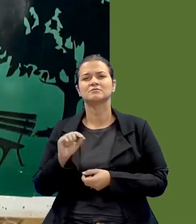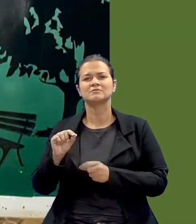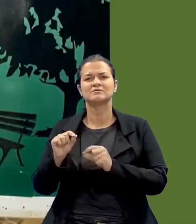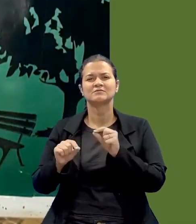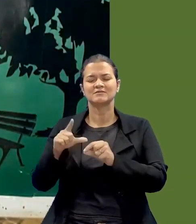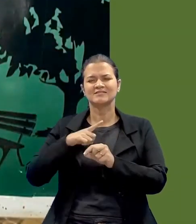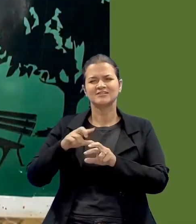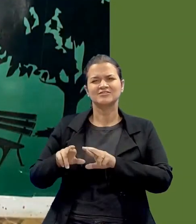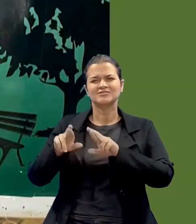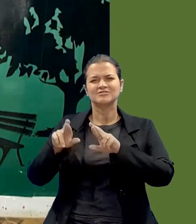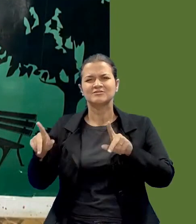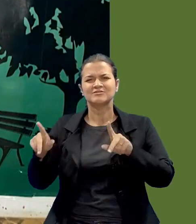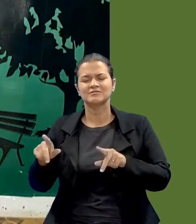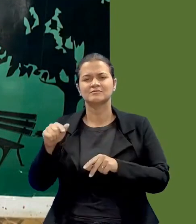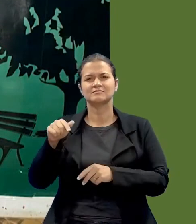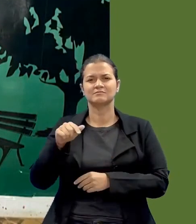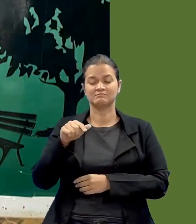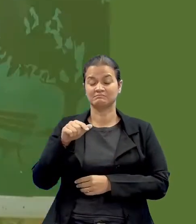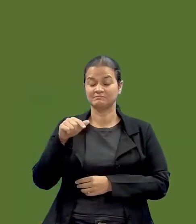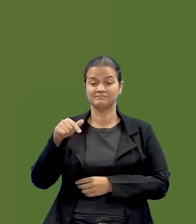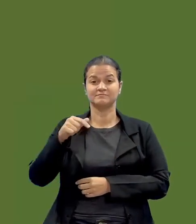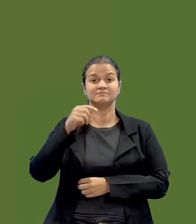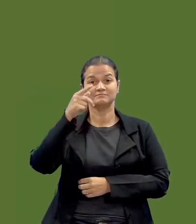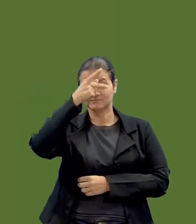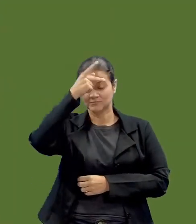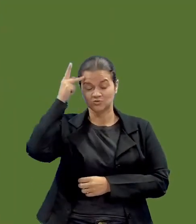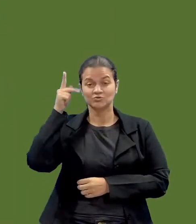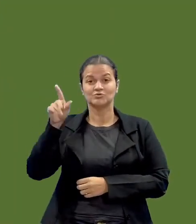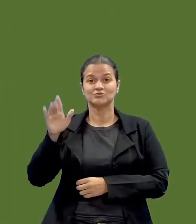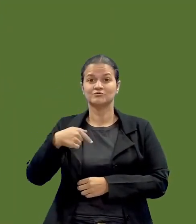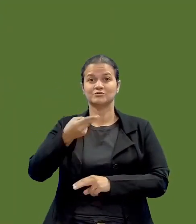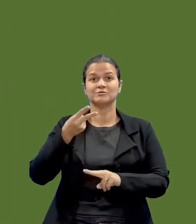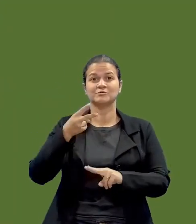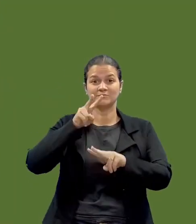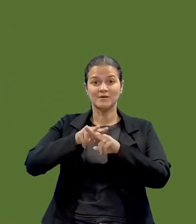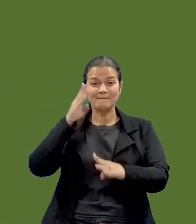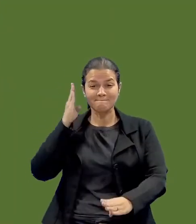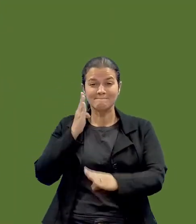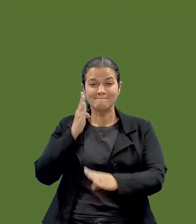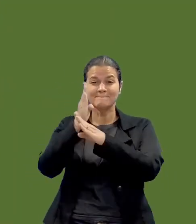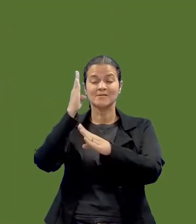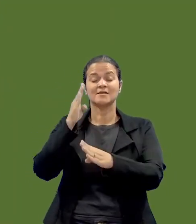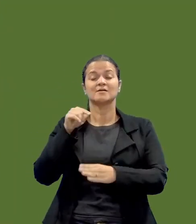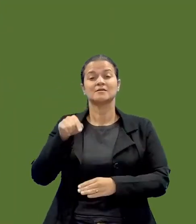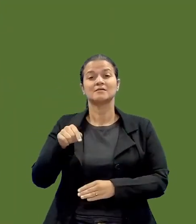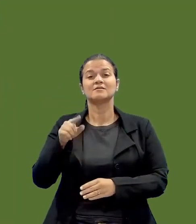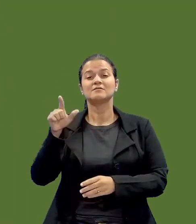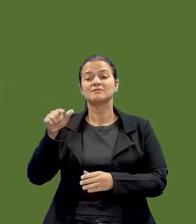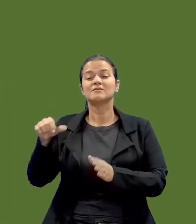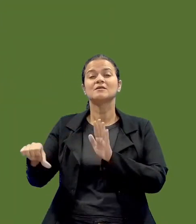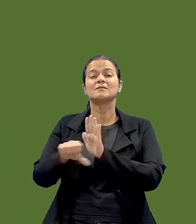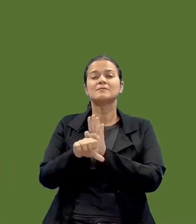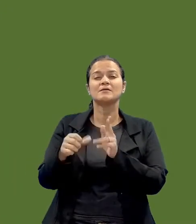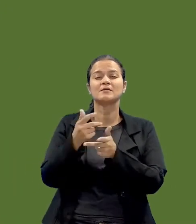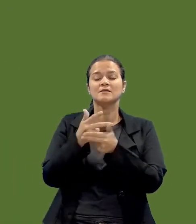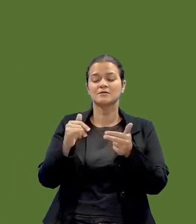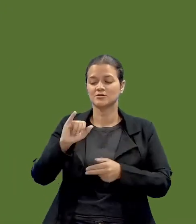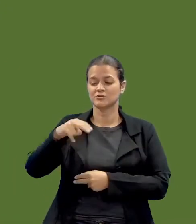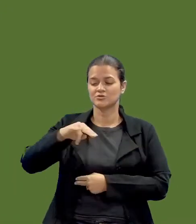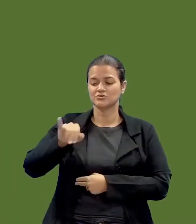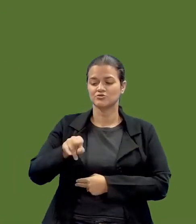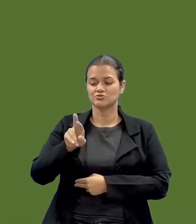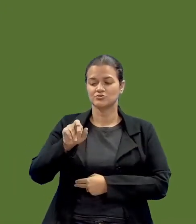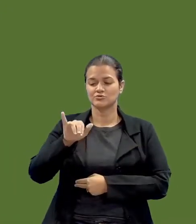careta, né? A suspeita foi presa em flagrante e responderá pelos crimes de injúria qualificada e maus